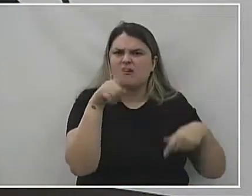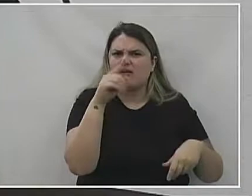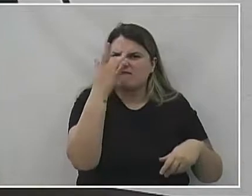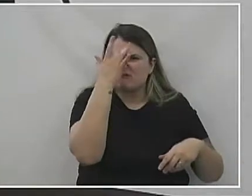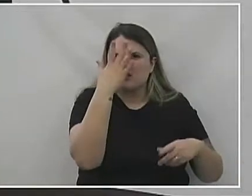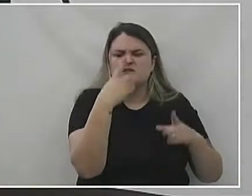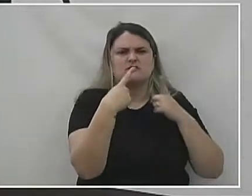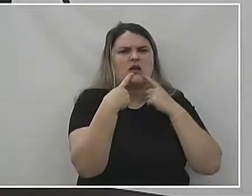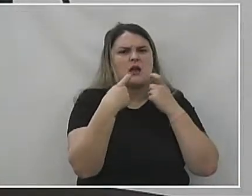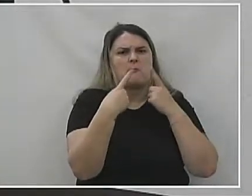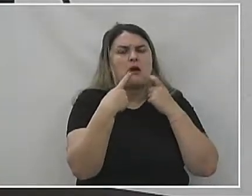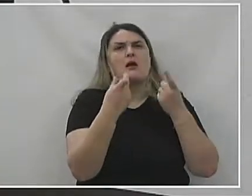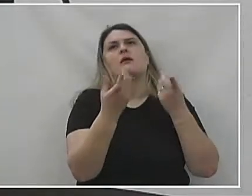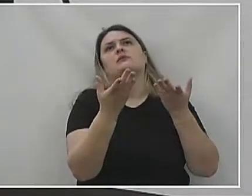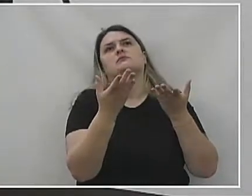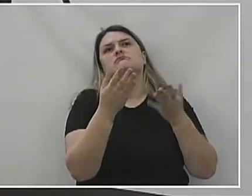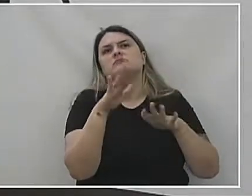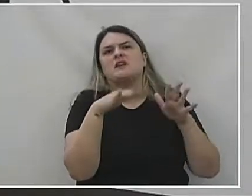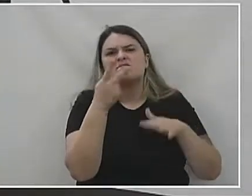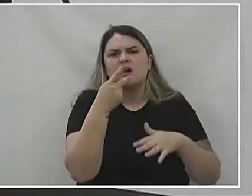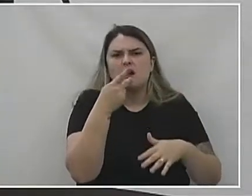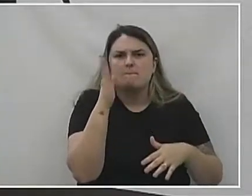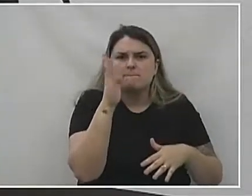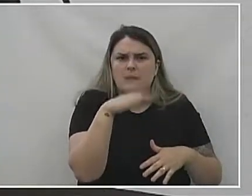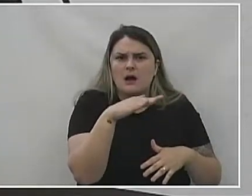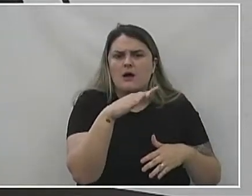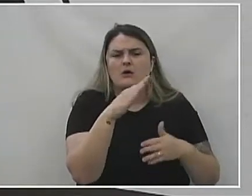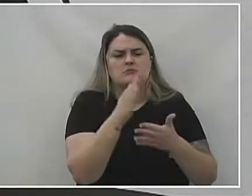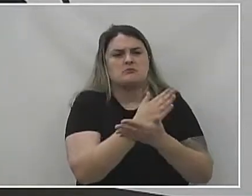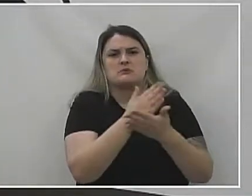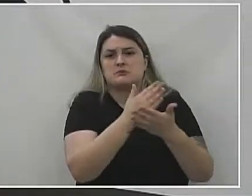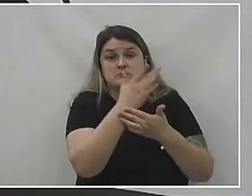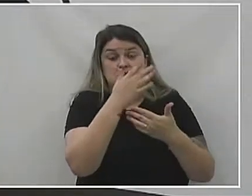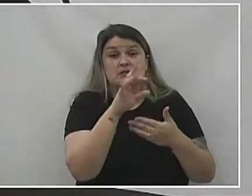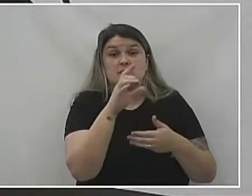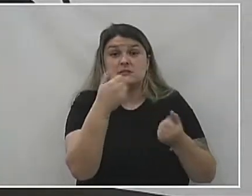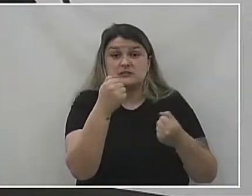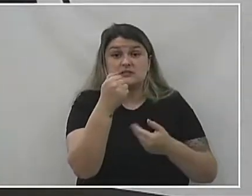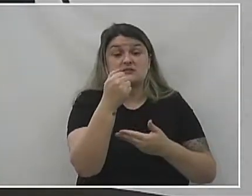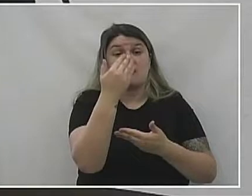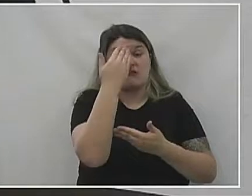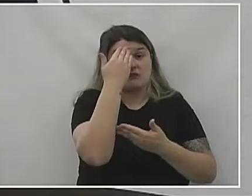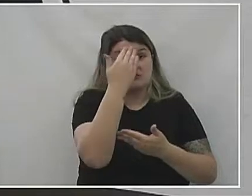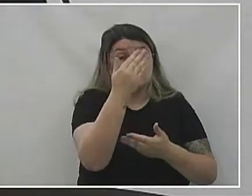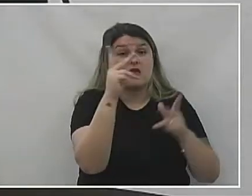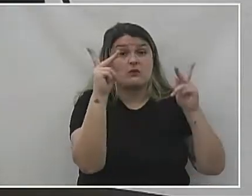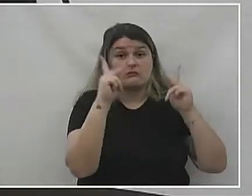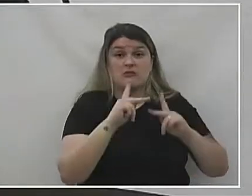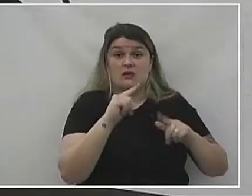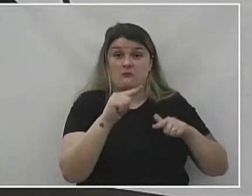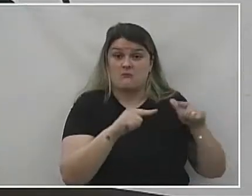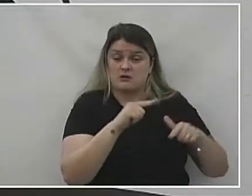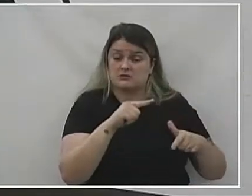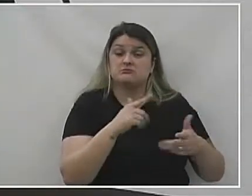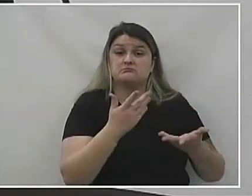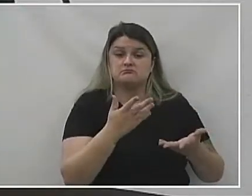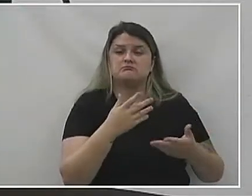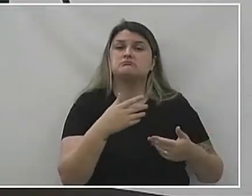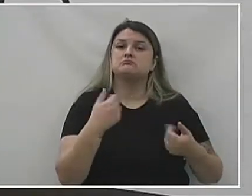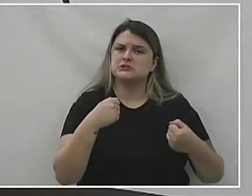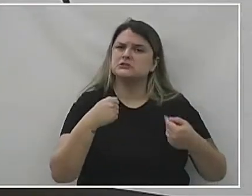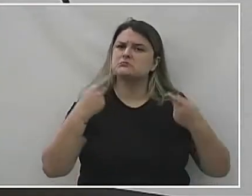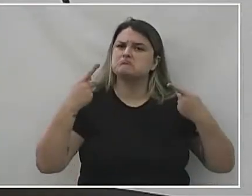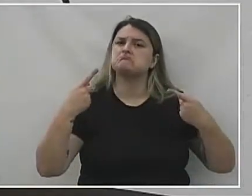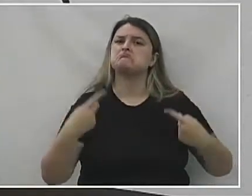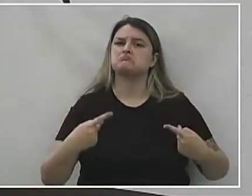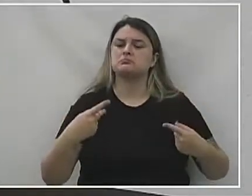criticar e a gente fala mal de certas pessoas mas quando é para agradecer e reconhecer o trabalho muito difícil eu acho que é uma unidade